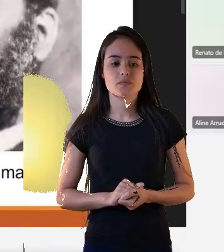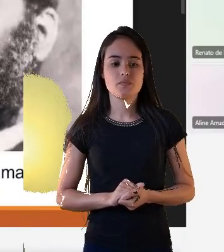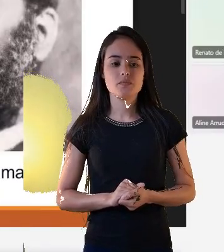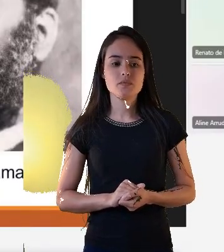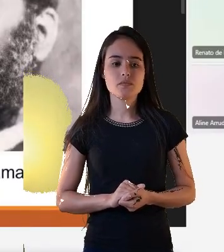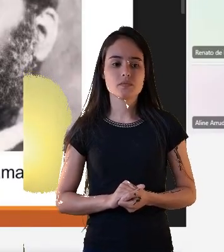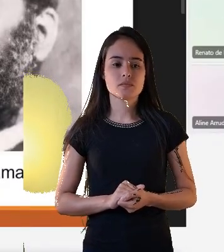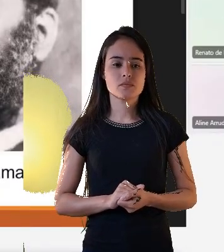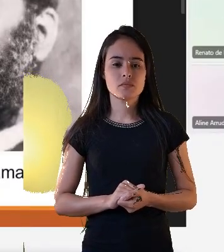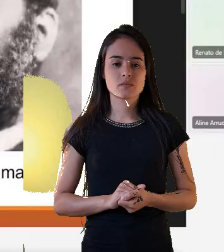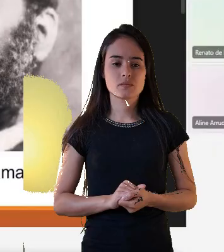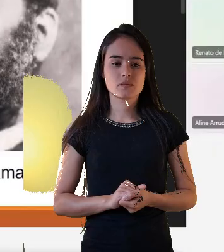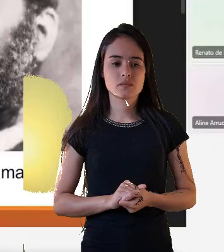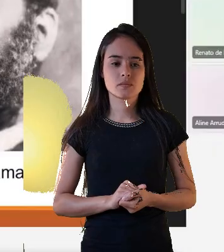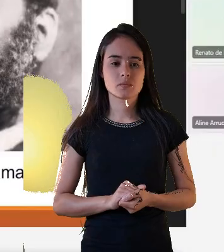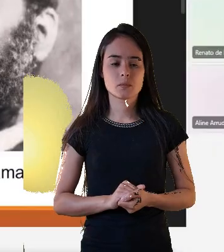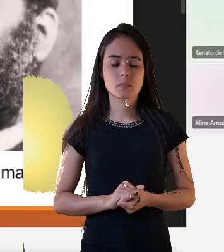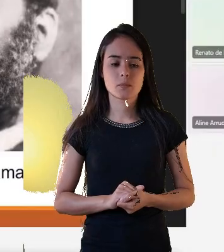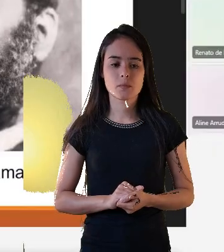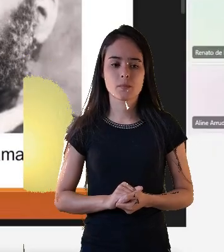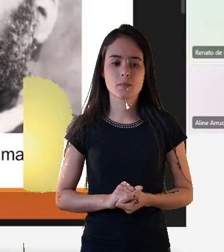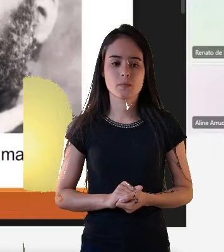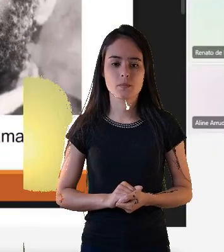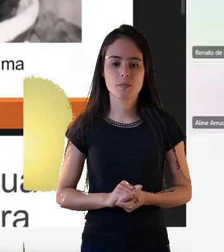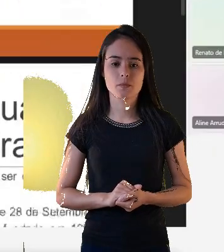Pode passar.